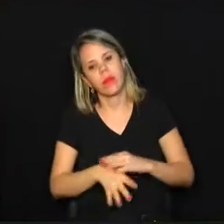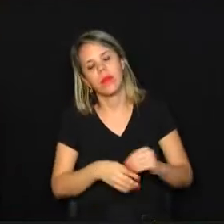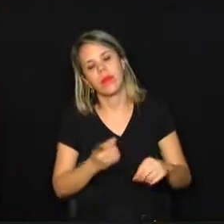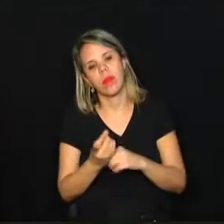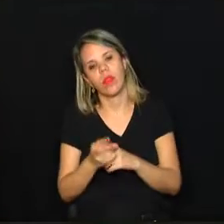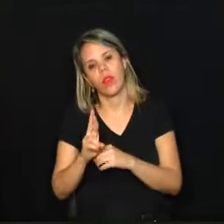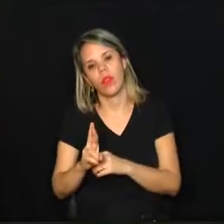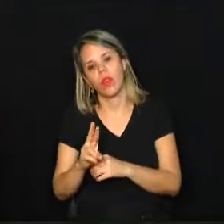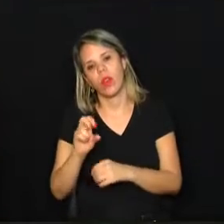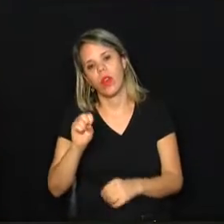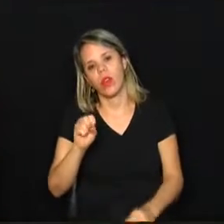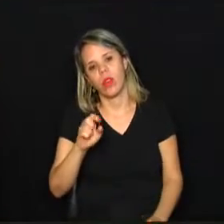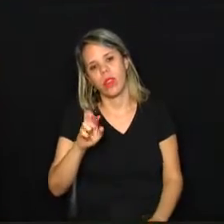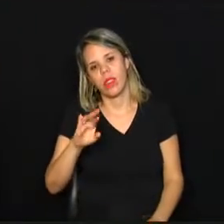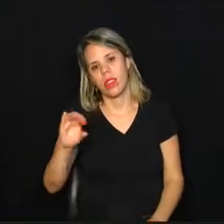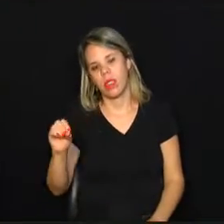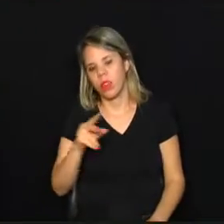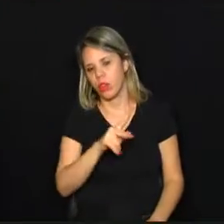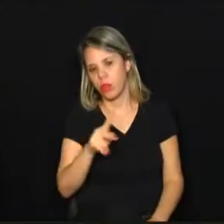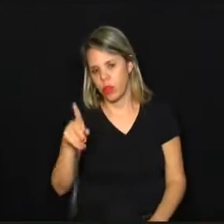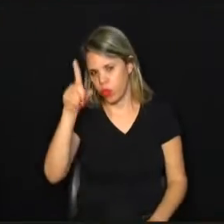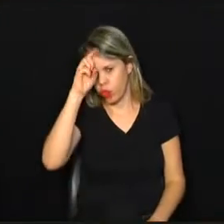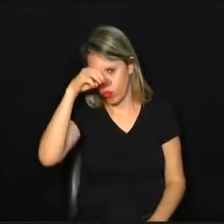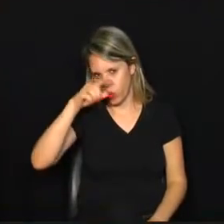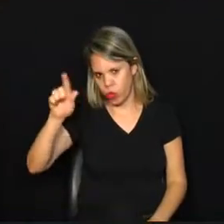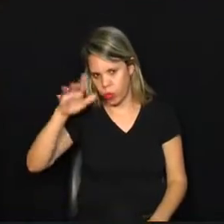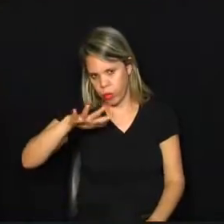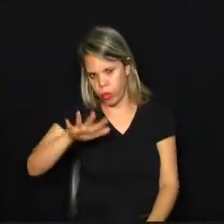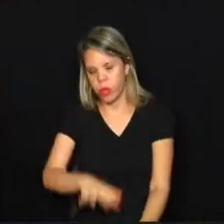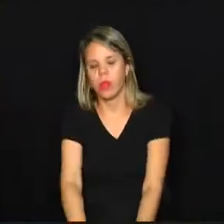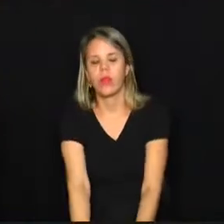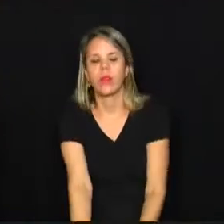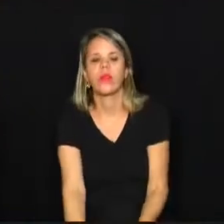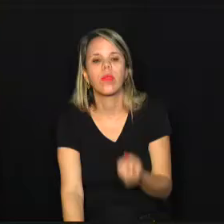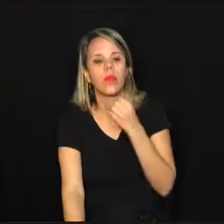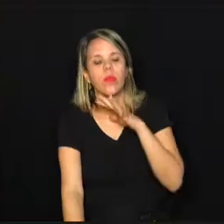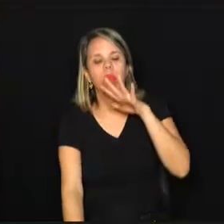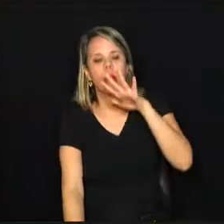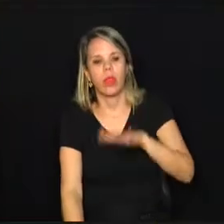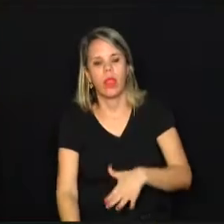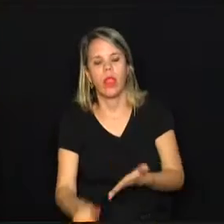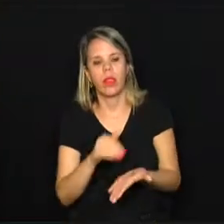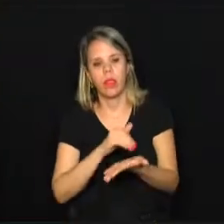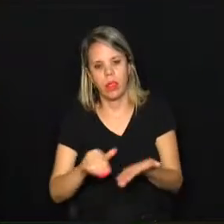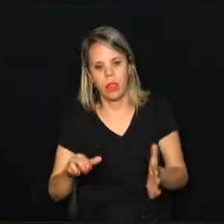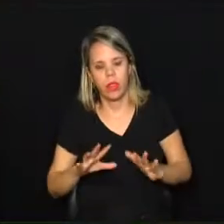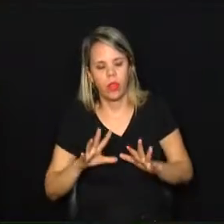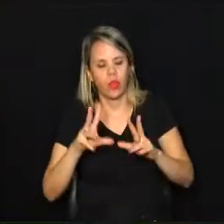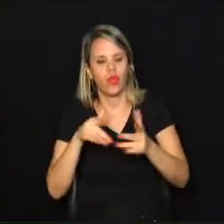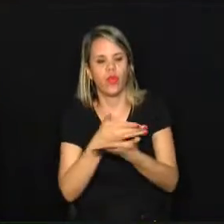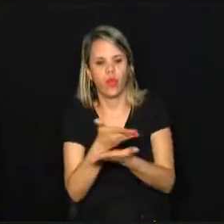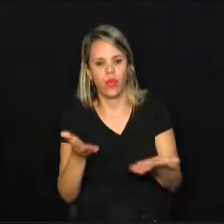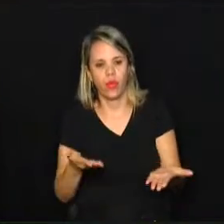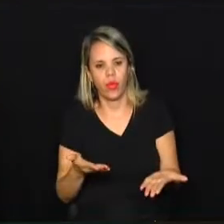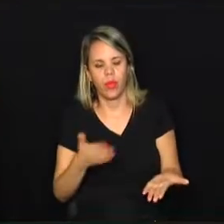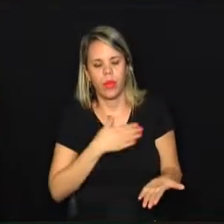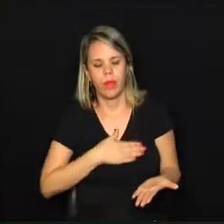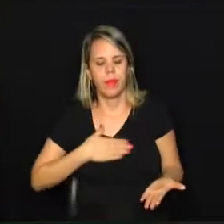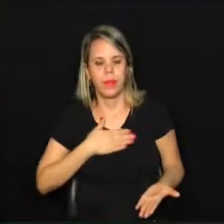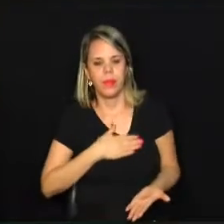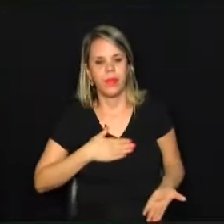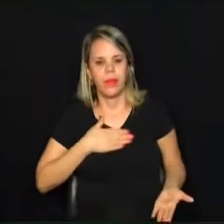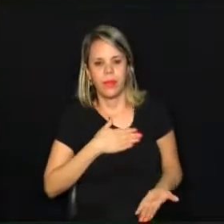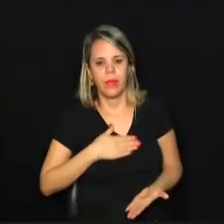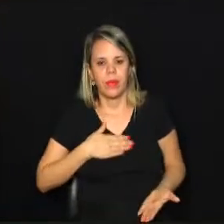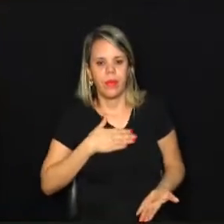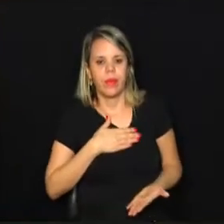Sérgio Bisoni, presidente da rede Mário Gatti. Boa tarde, secretário Peter Panuto. Só dizer que para mim é sempre um prazer e uma